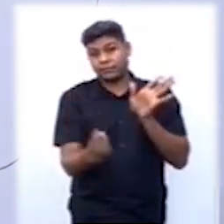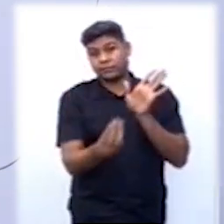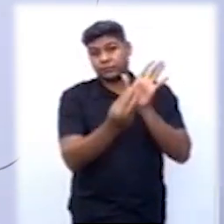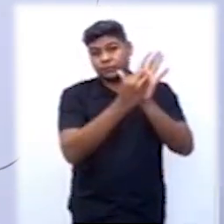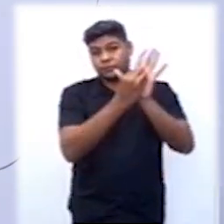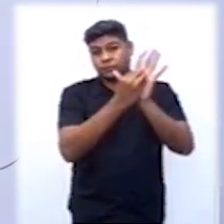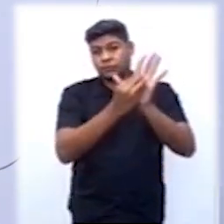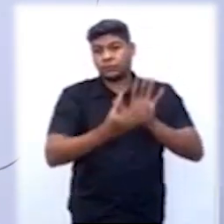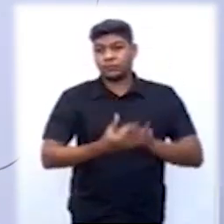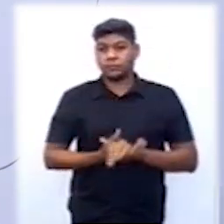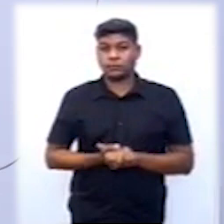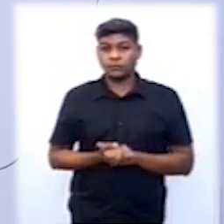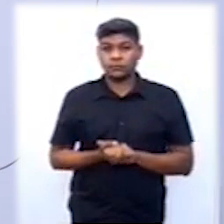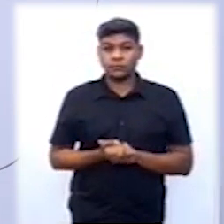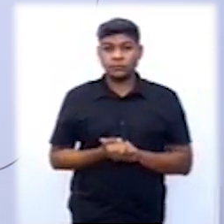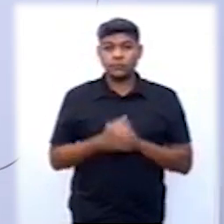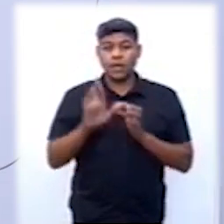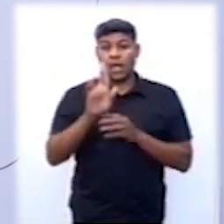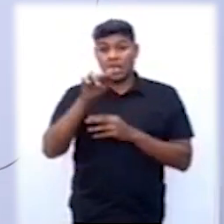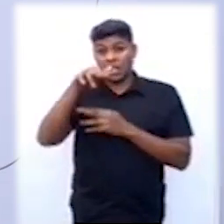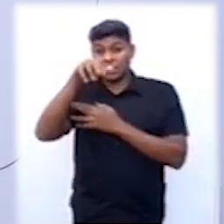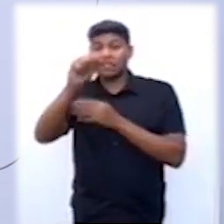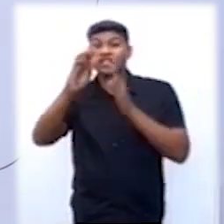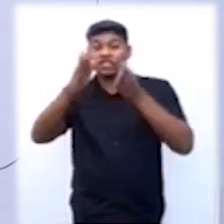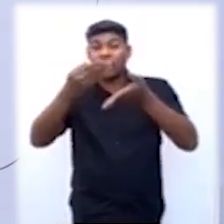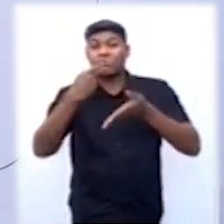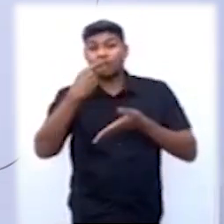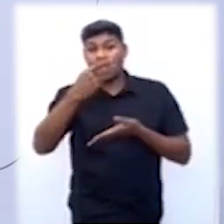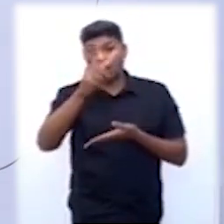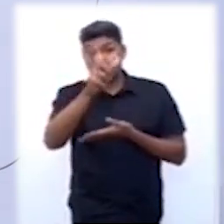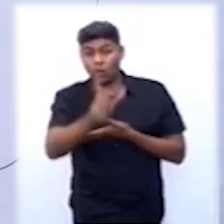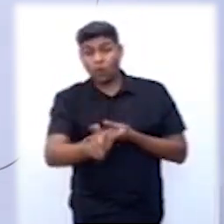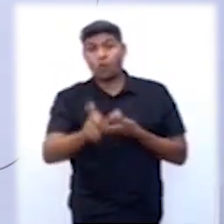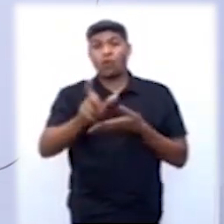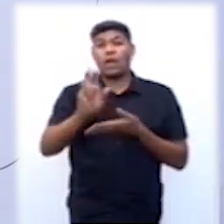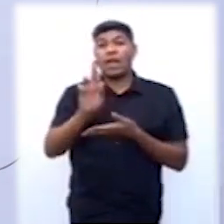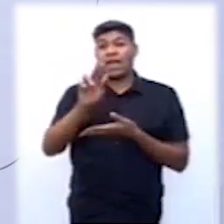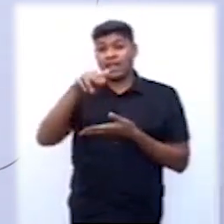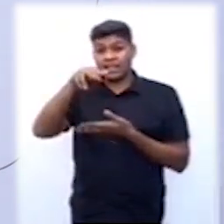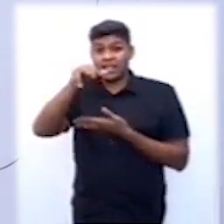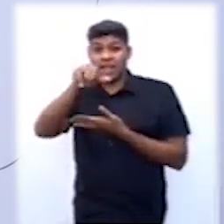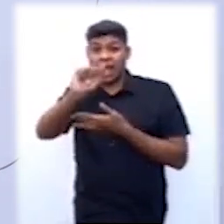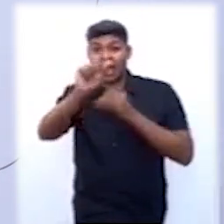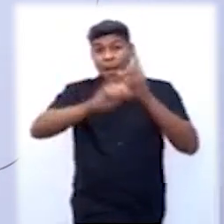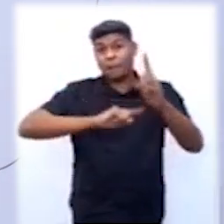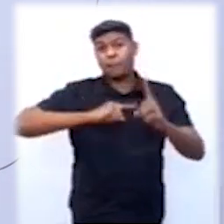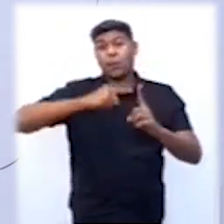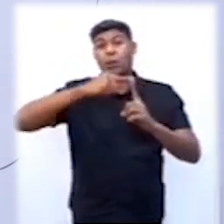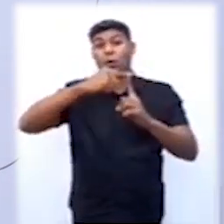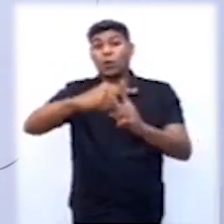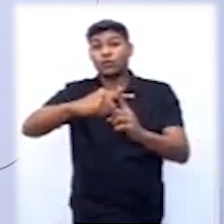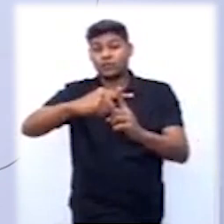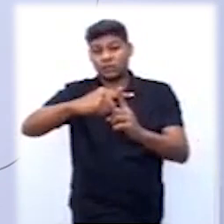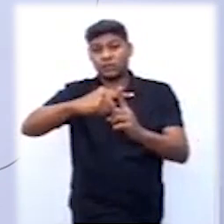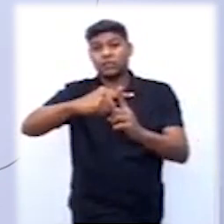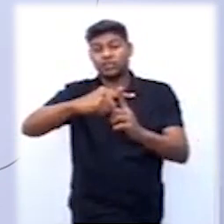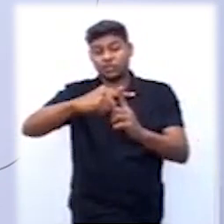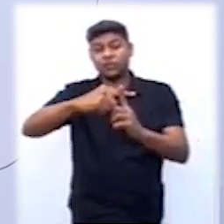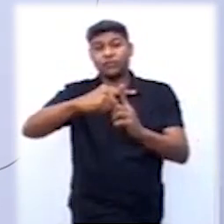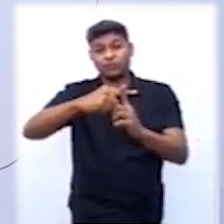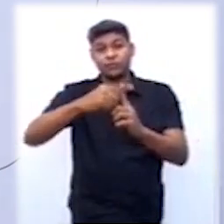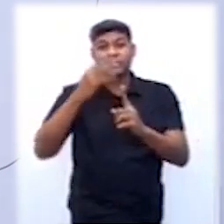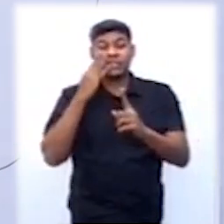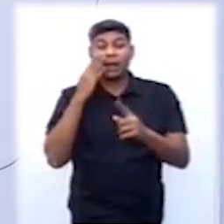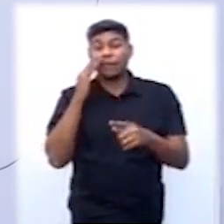RNA. Como eu disse para vocês que ele é um RNA o quê? Positivo, bora colocar aqui, no caso